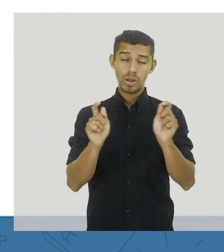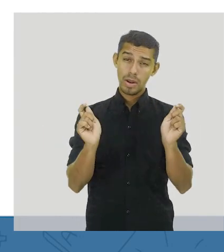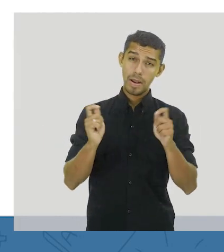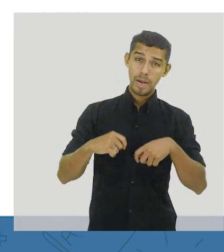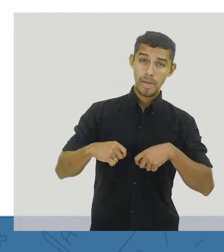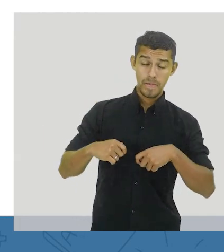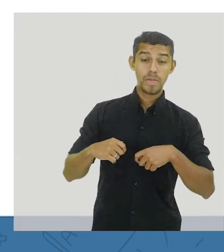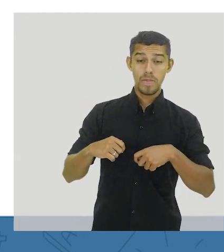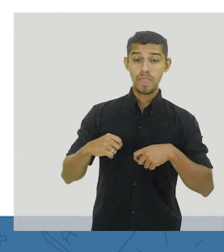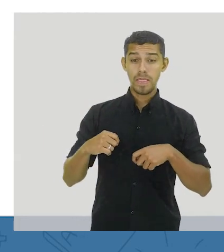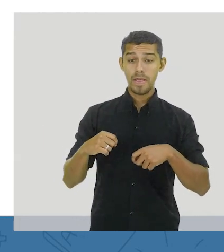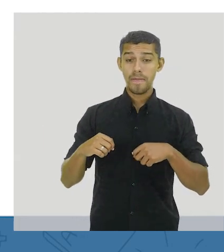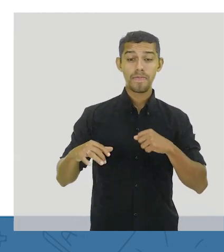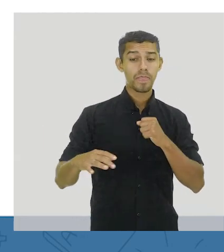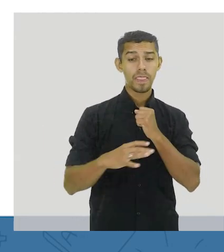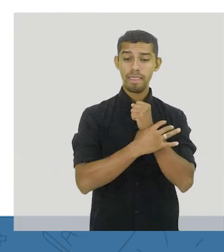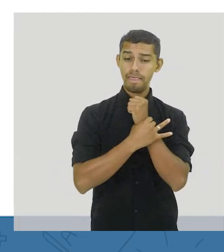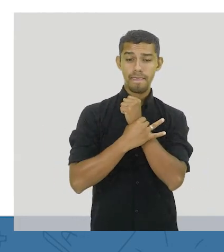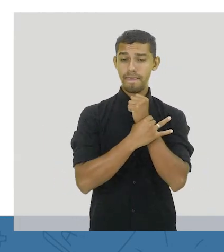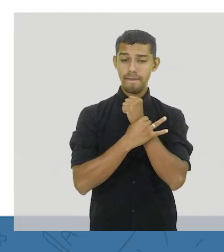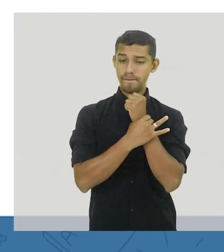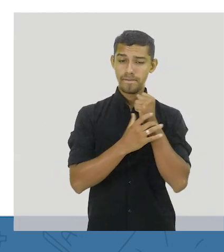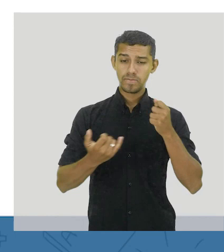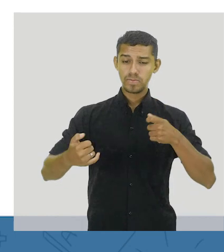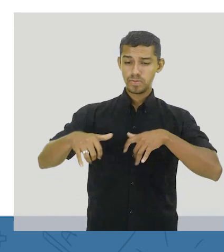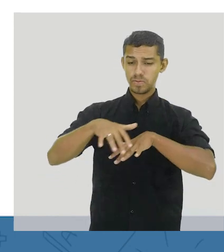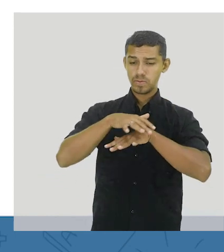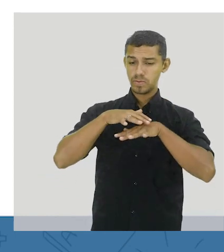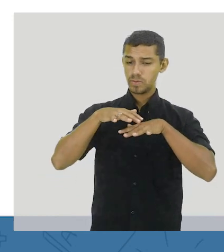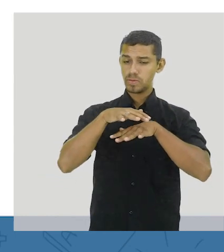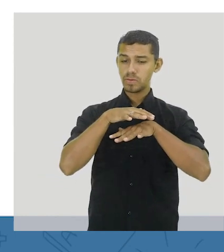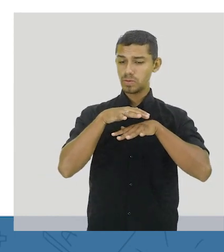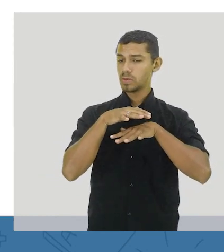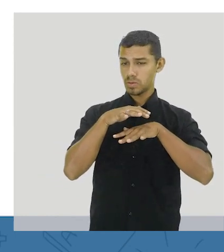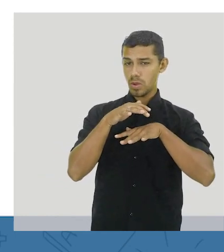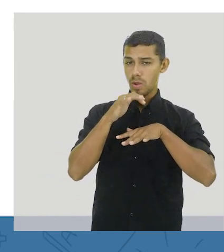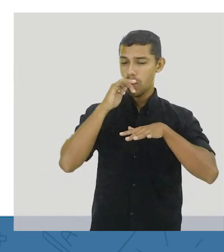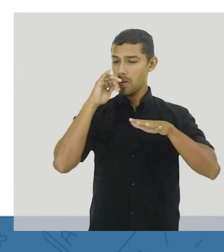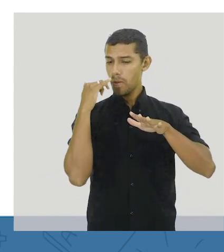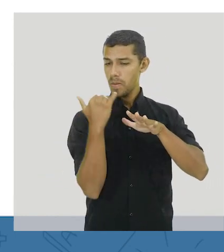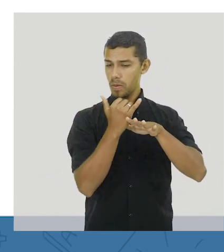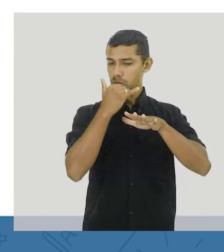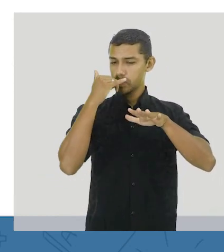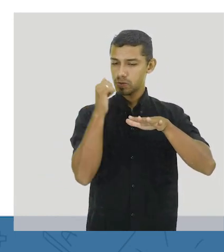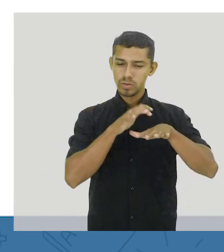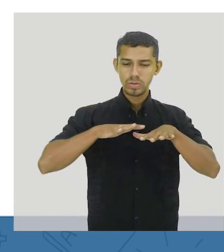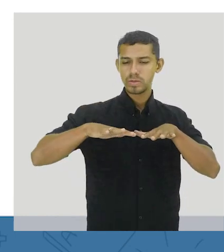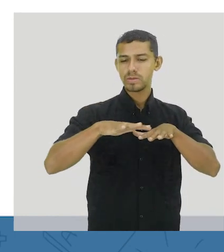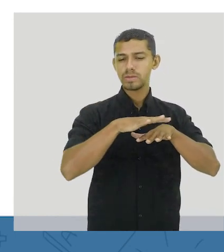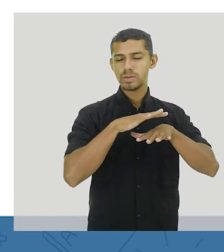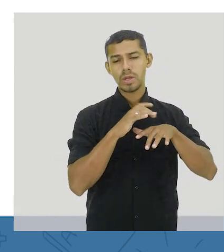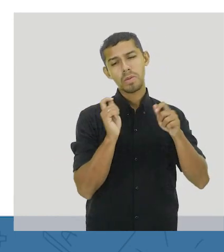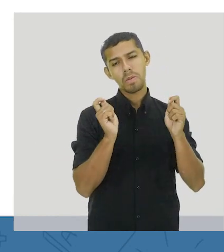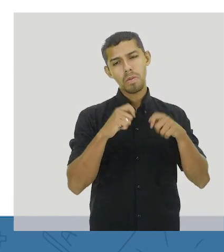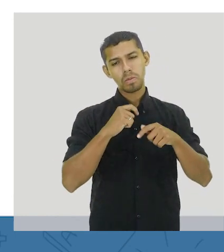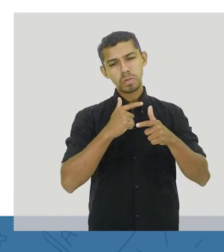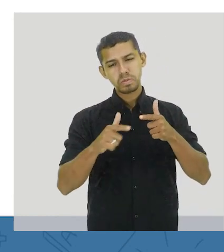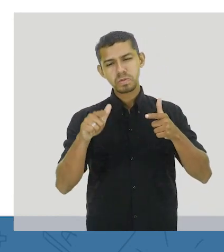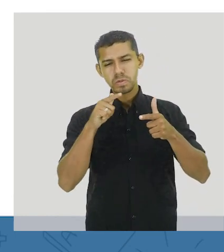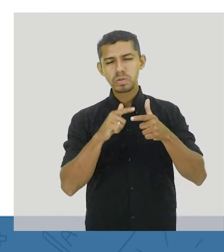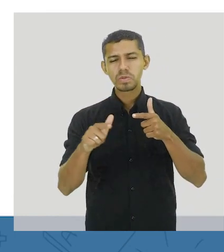utilizado para eliminar fontes de radiação que possam interferir